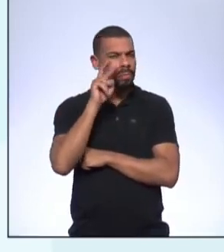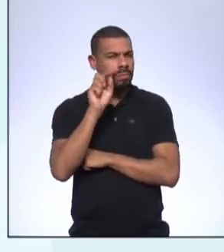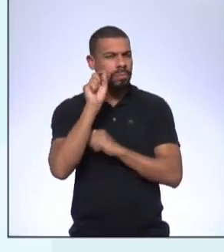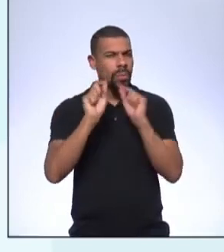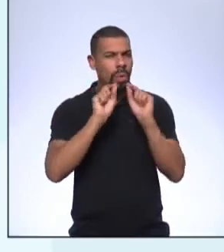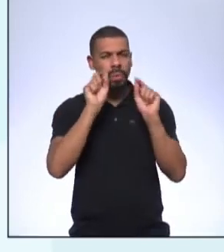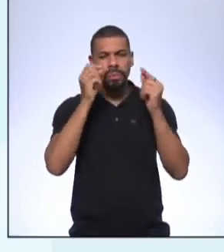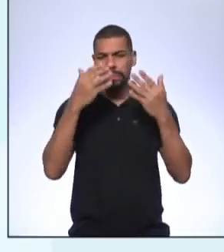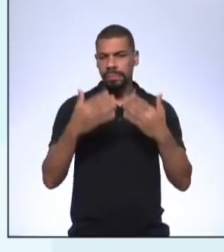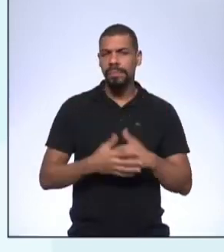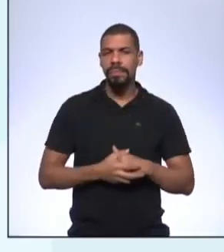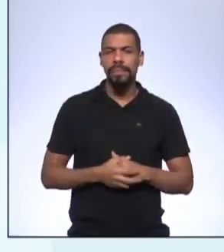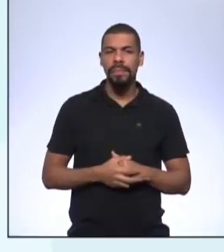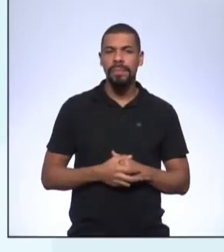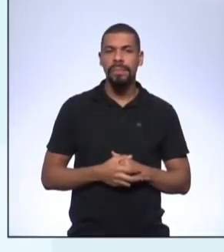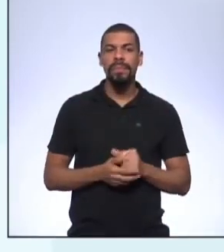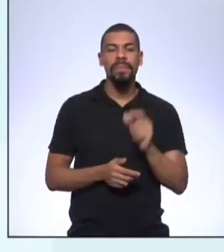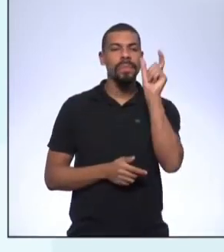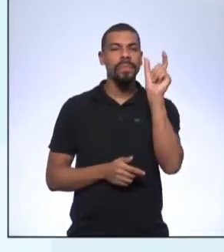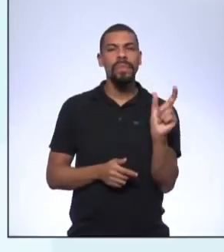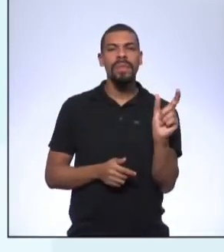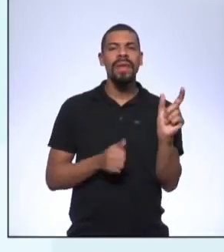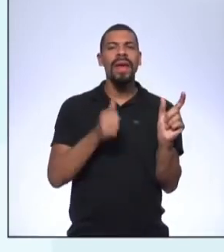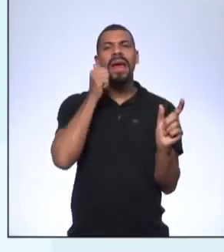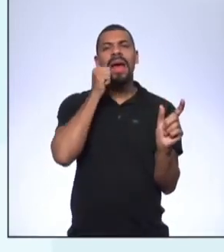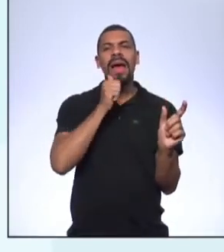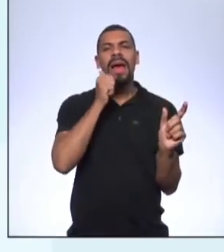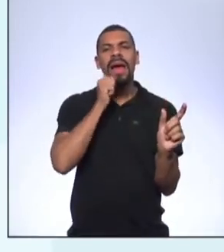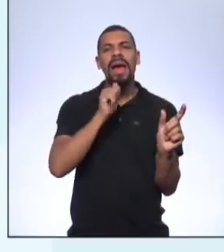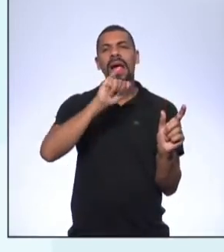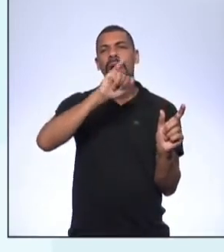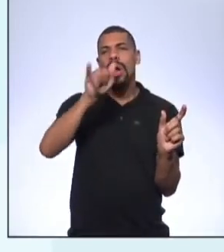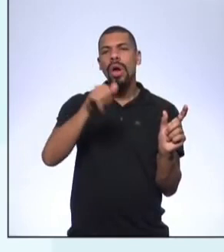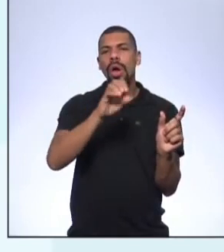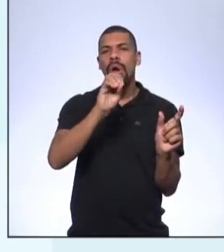é a personagem da Joana d'Arc, né? Ela foi